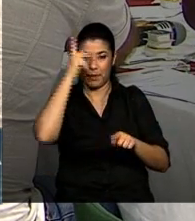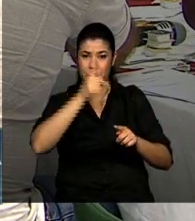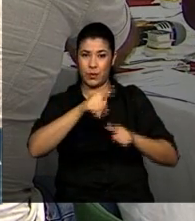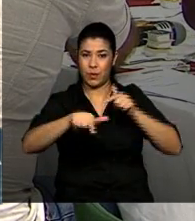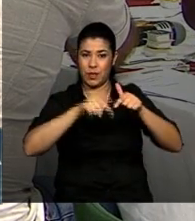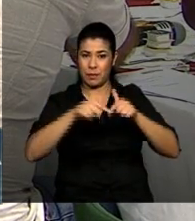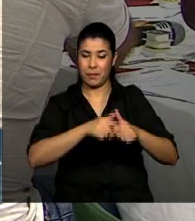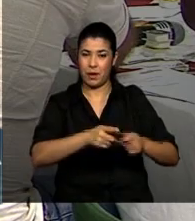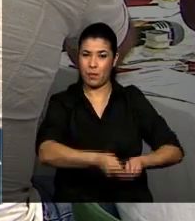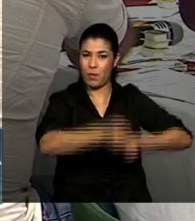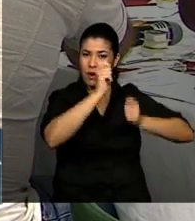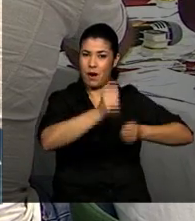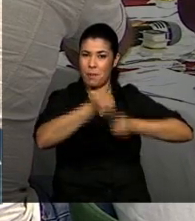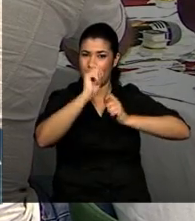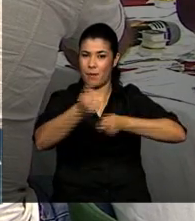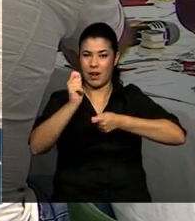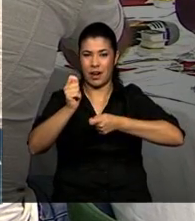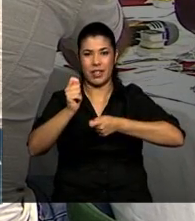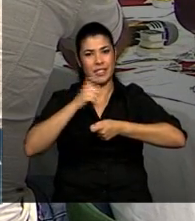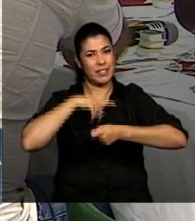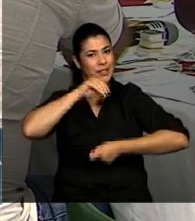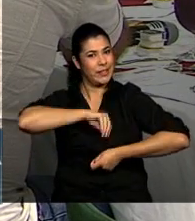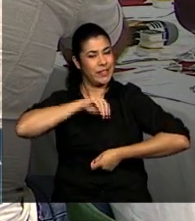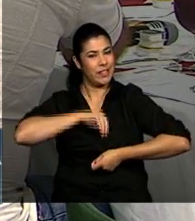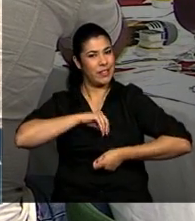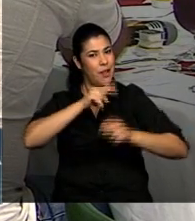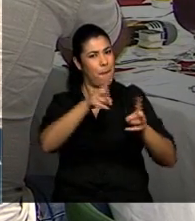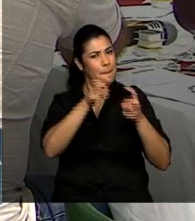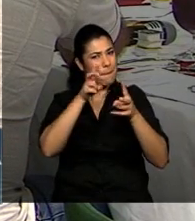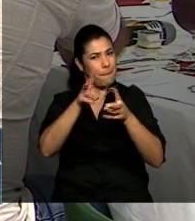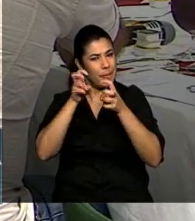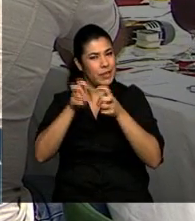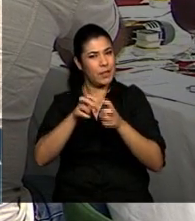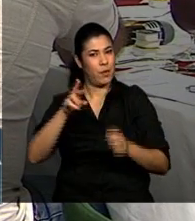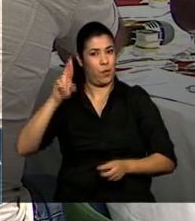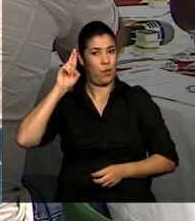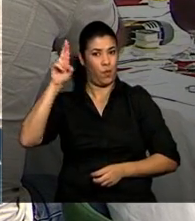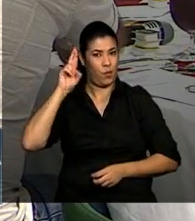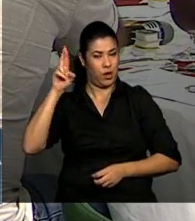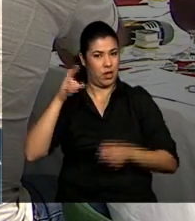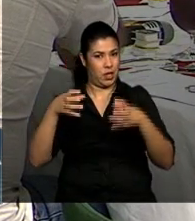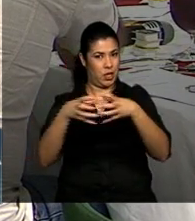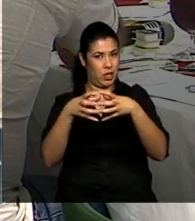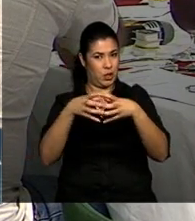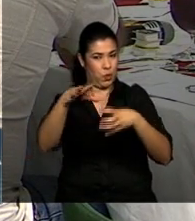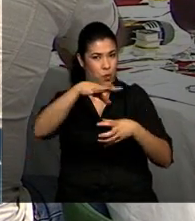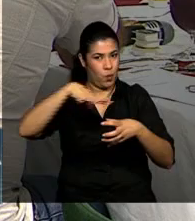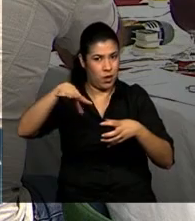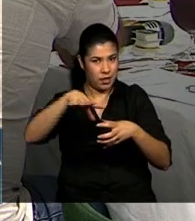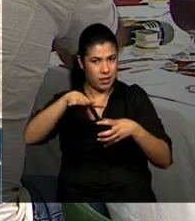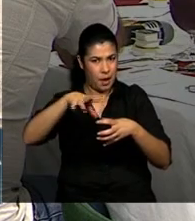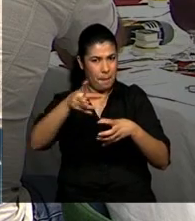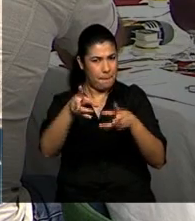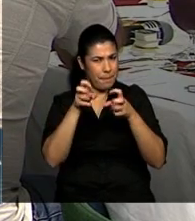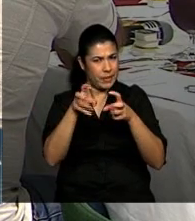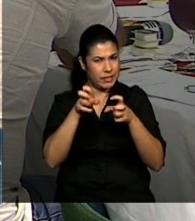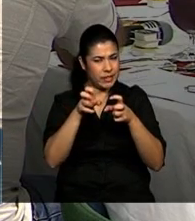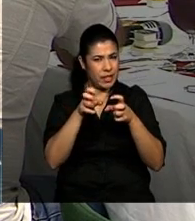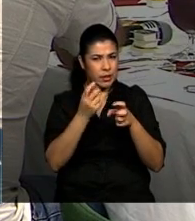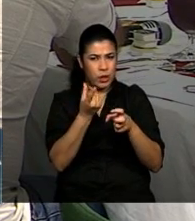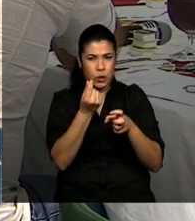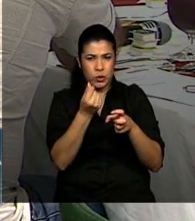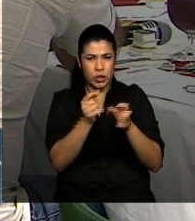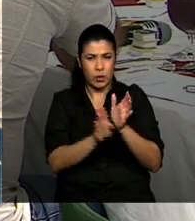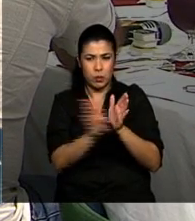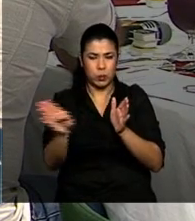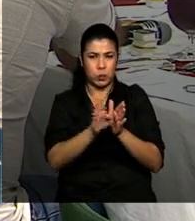infelizmente ao longo dos últimos anos nós percebemos as próprias lideranças que ocorreram desvios de finalidade o que nós estamos fazendo